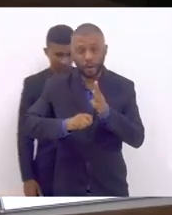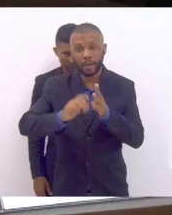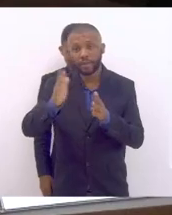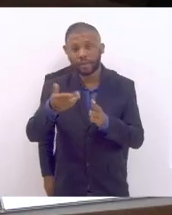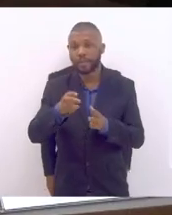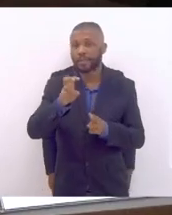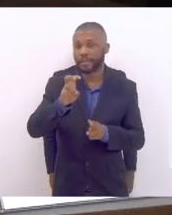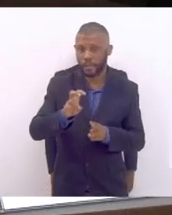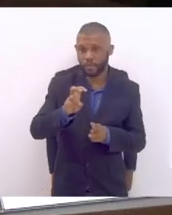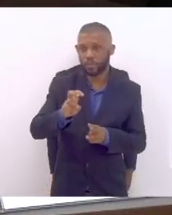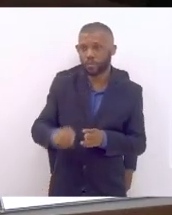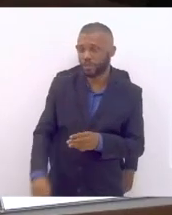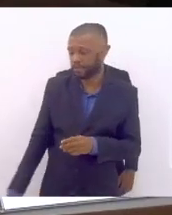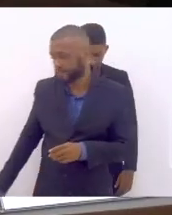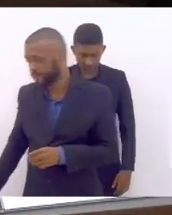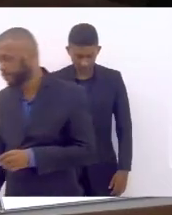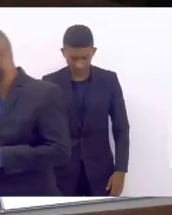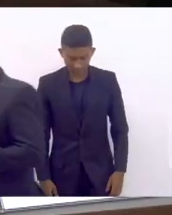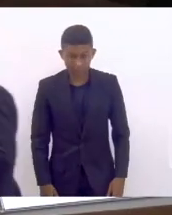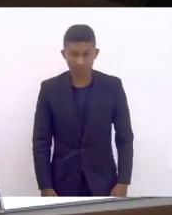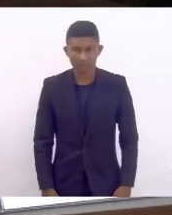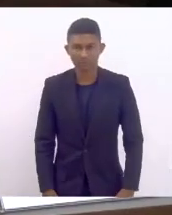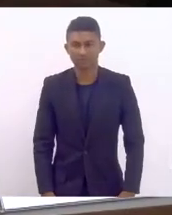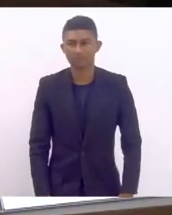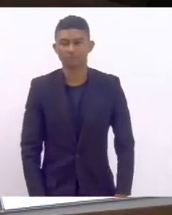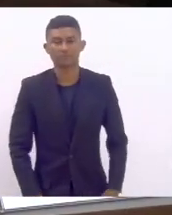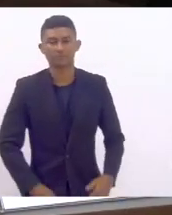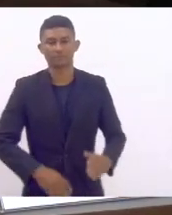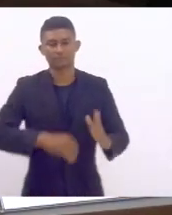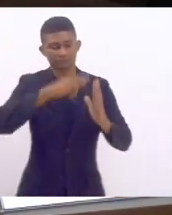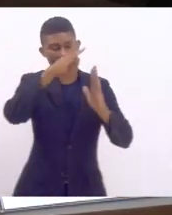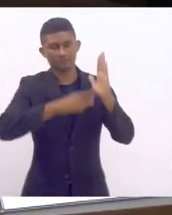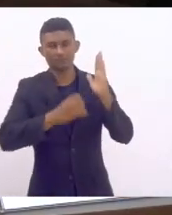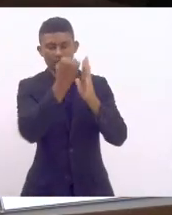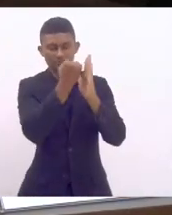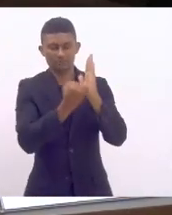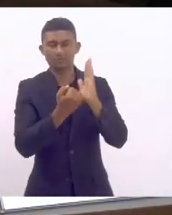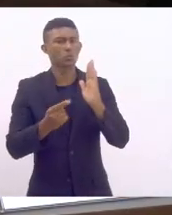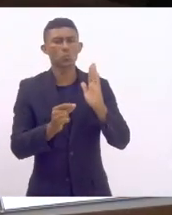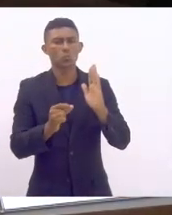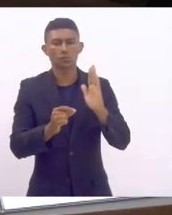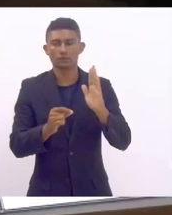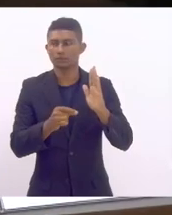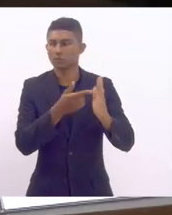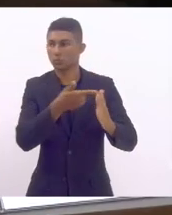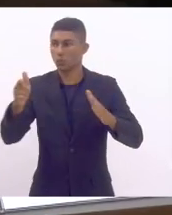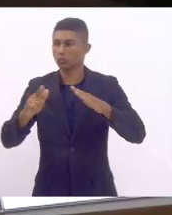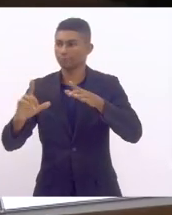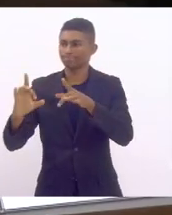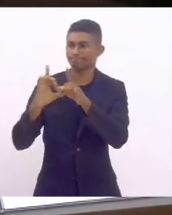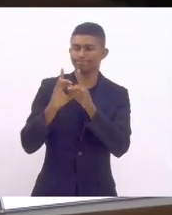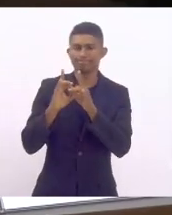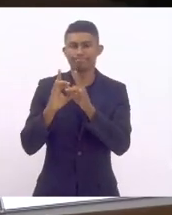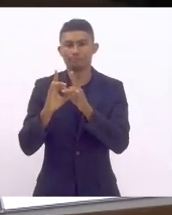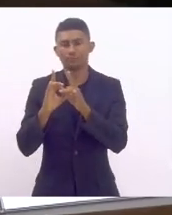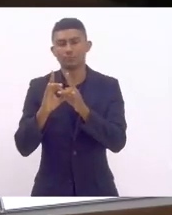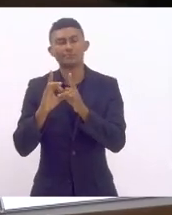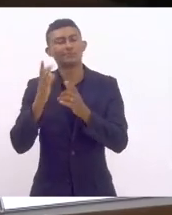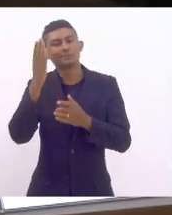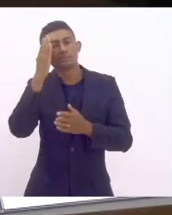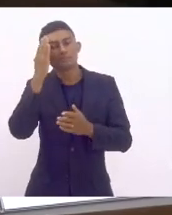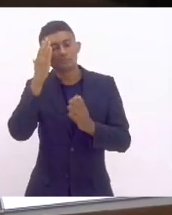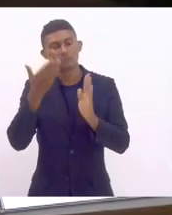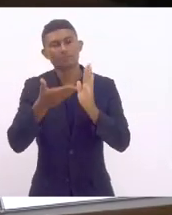está em cinco os nossos contratos de terceirização de mão de obra que não são luxo São a necessidade de funcionamento não